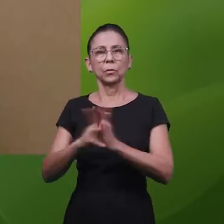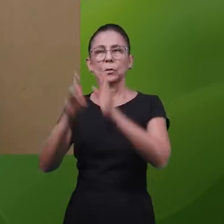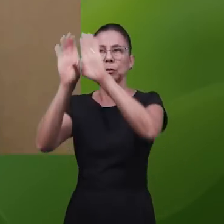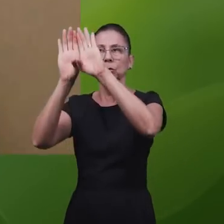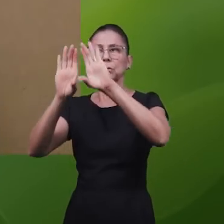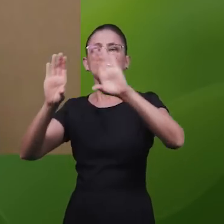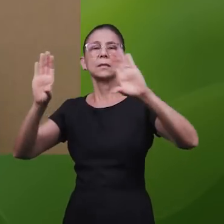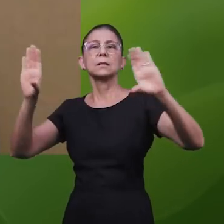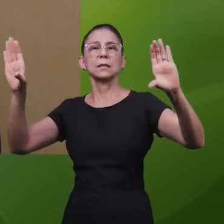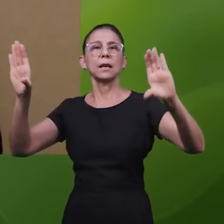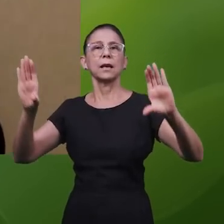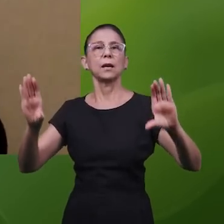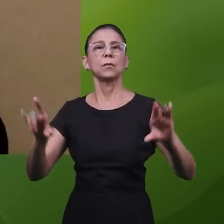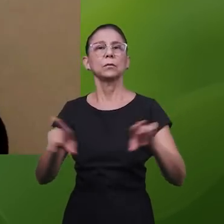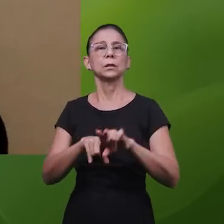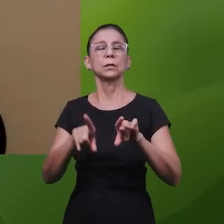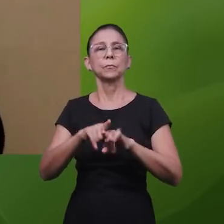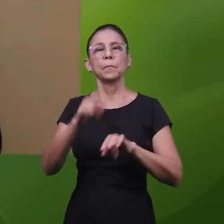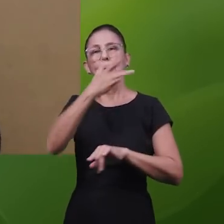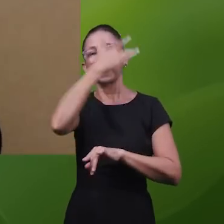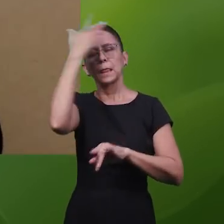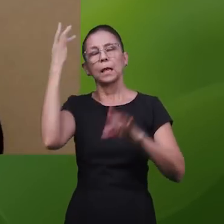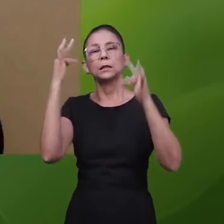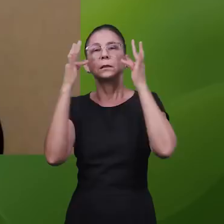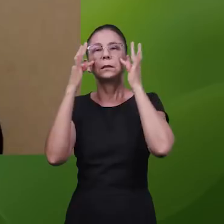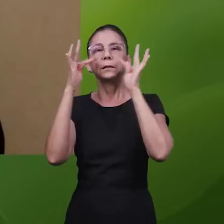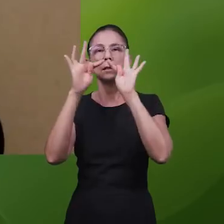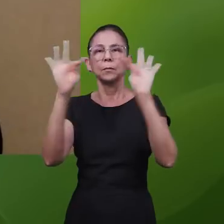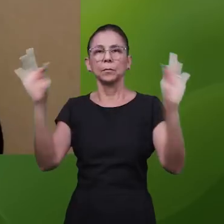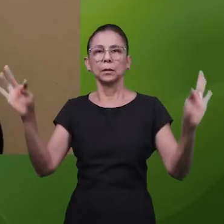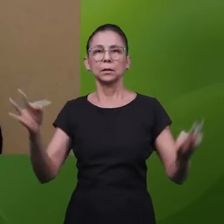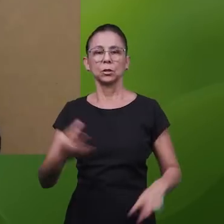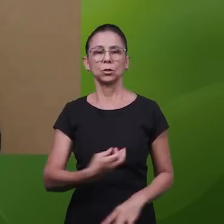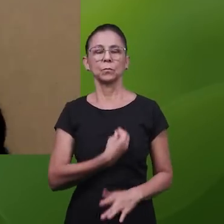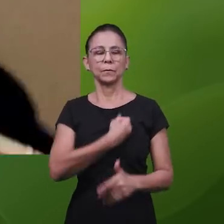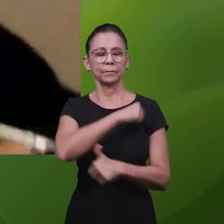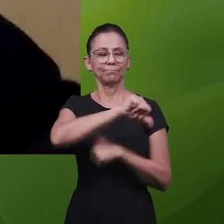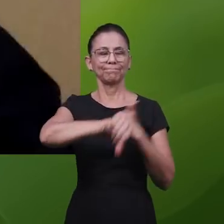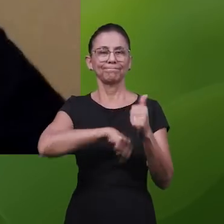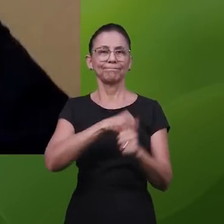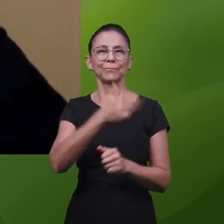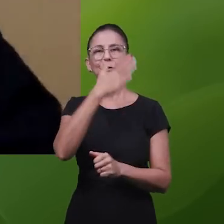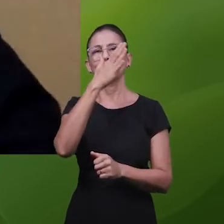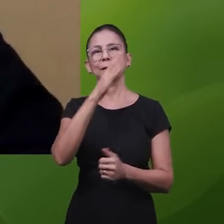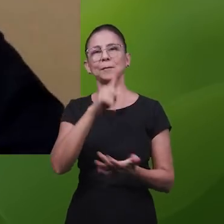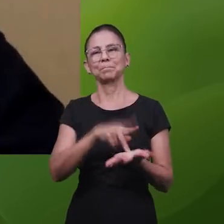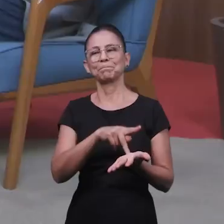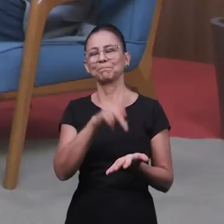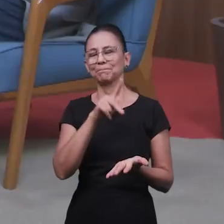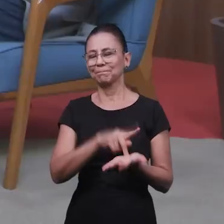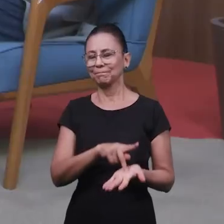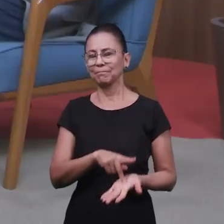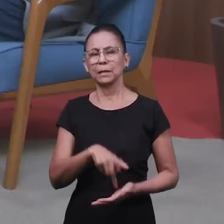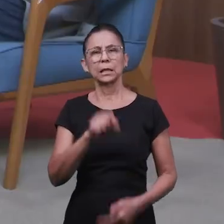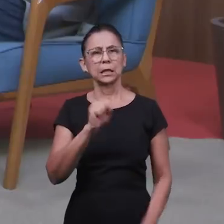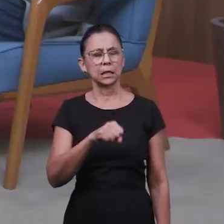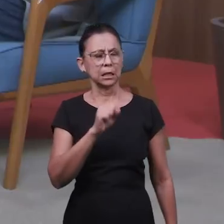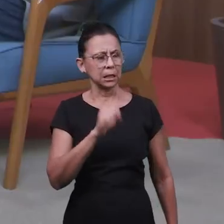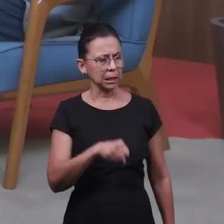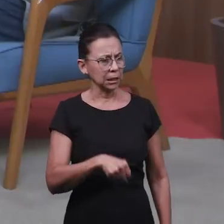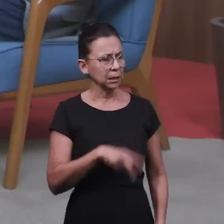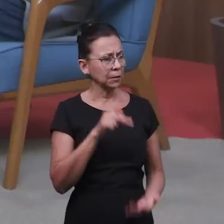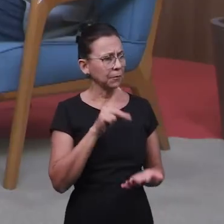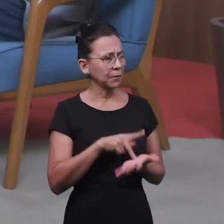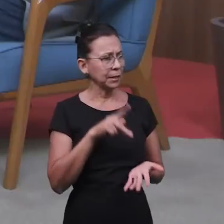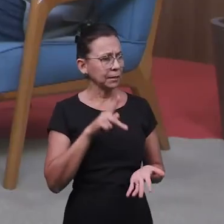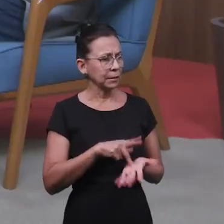e traga um testemunho de uma vida verdadeiramente transformada. Sem dúvida. E